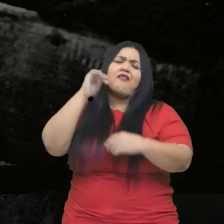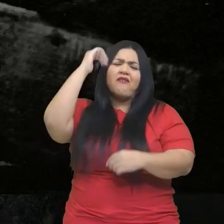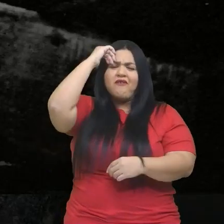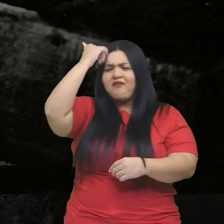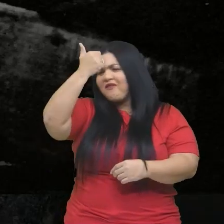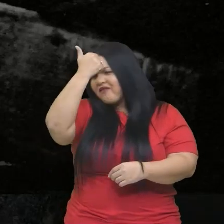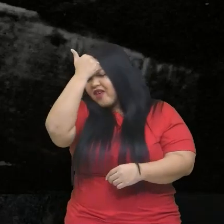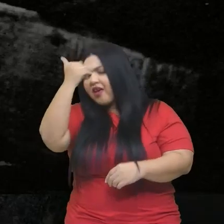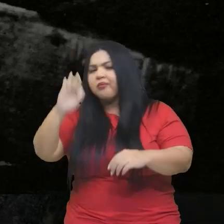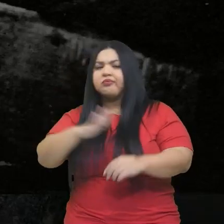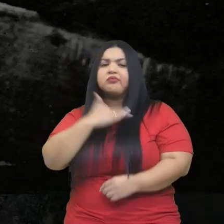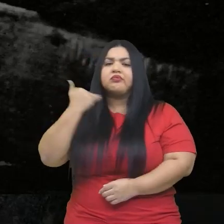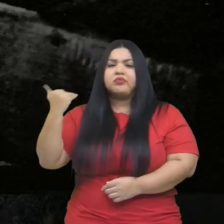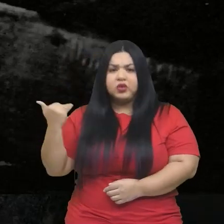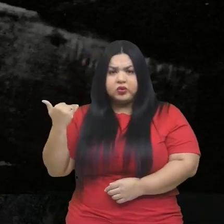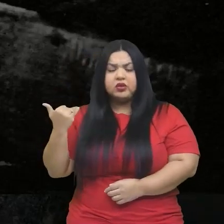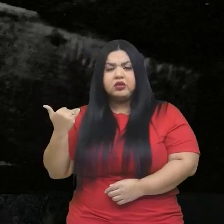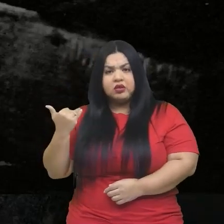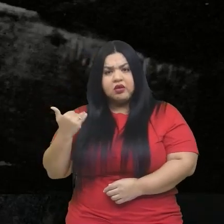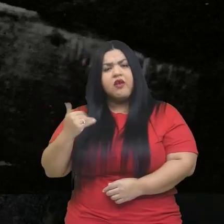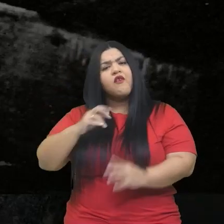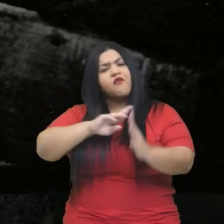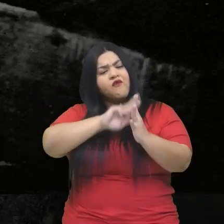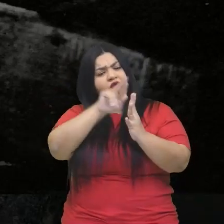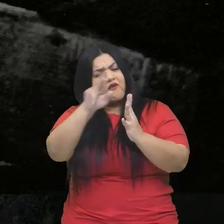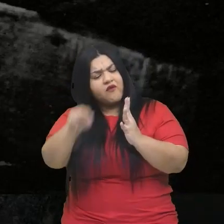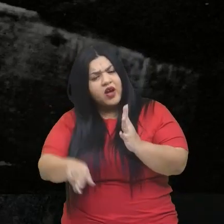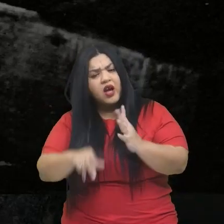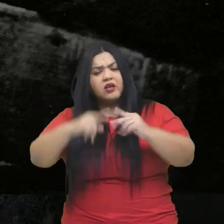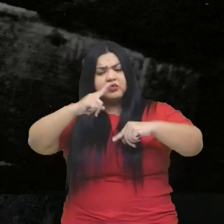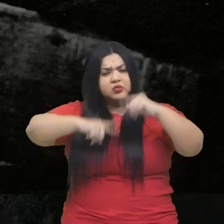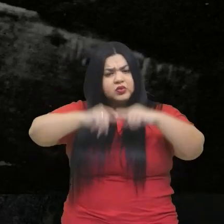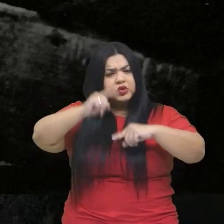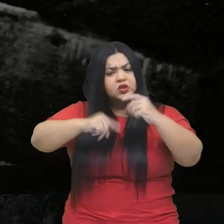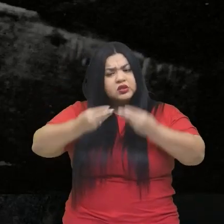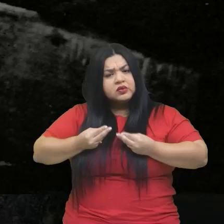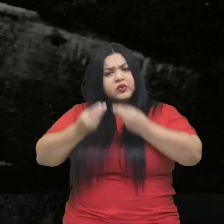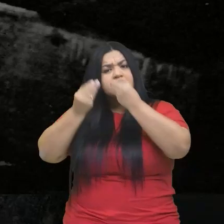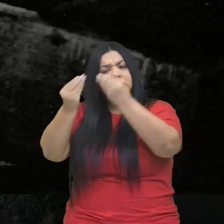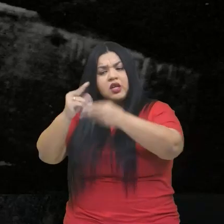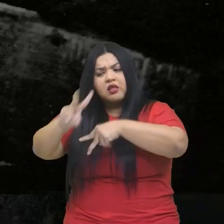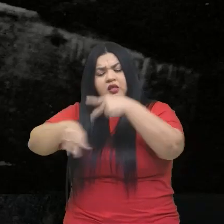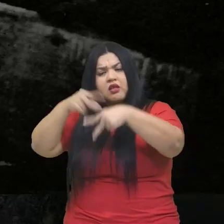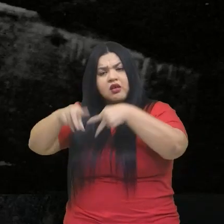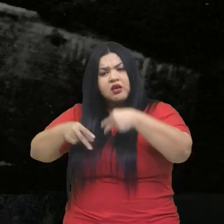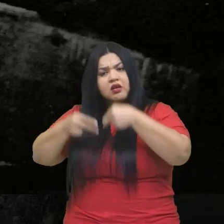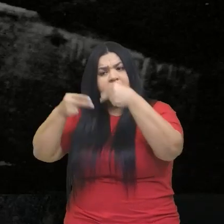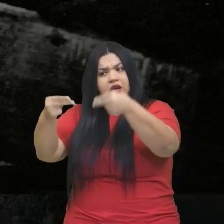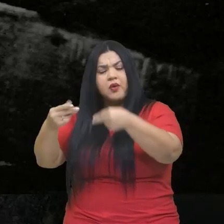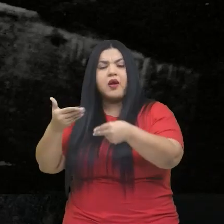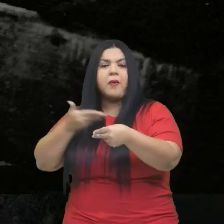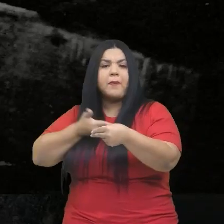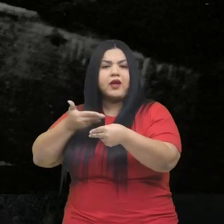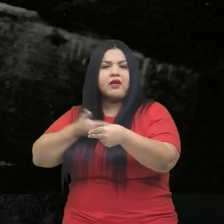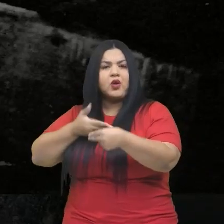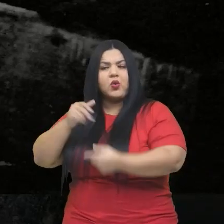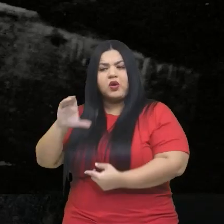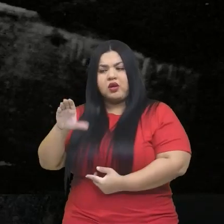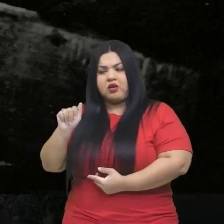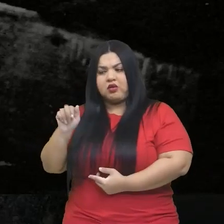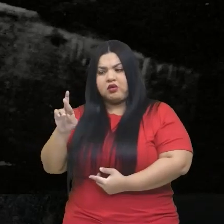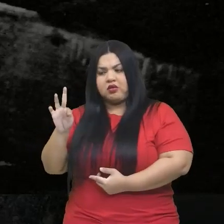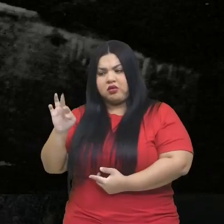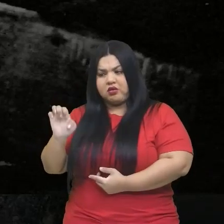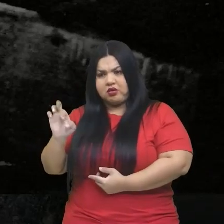outros. Olha só. Objetos da tumba foram dados como presente ao amigo de Carter, né? Então alguém pegou